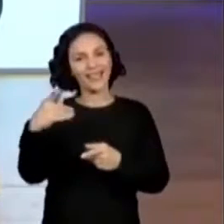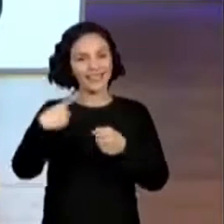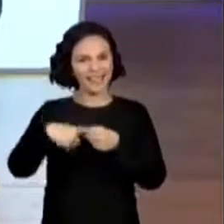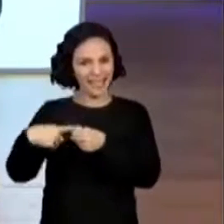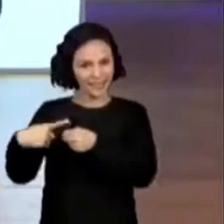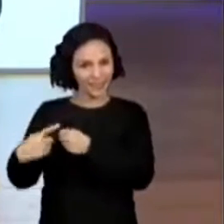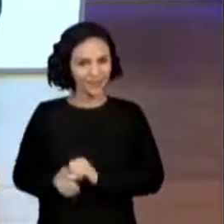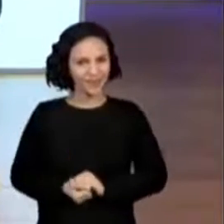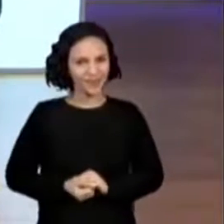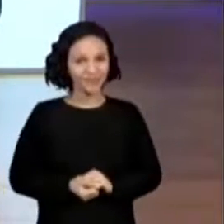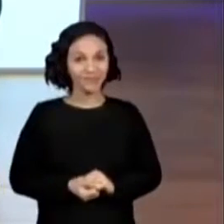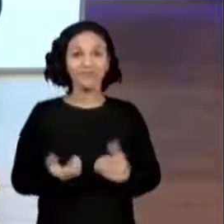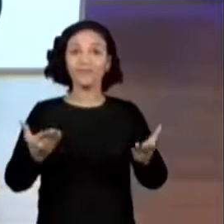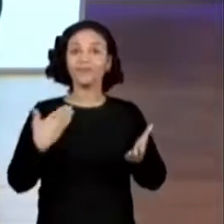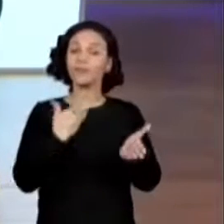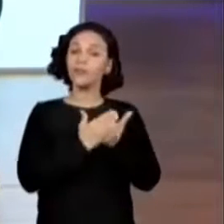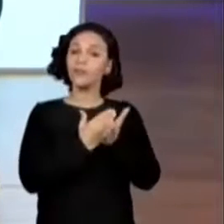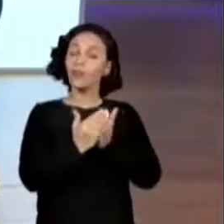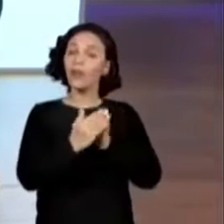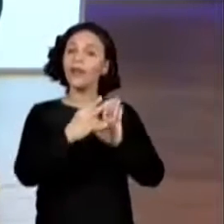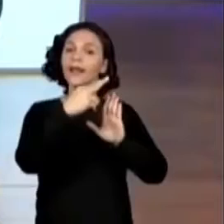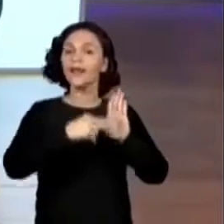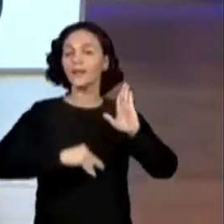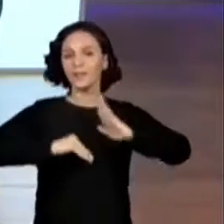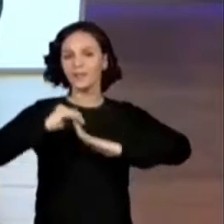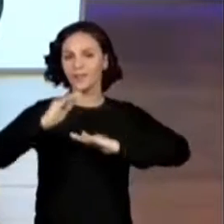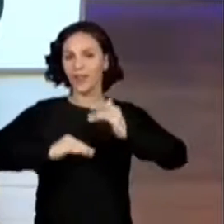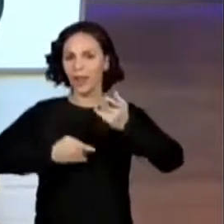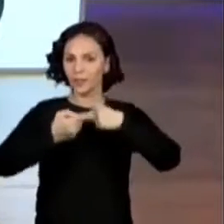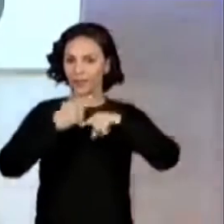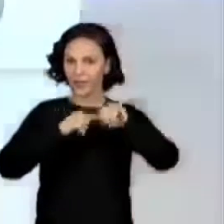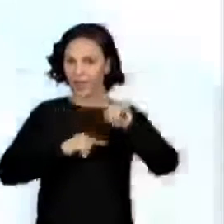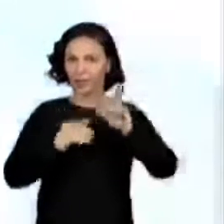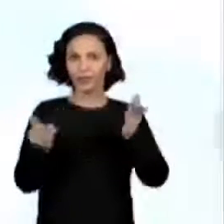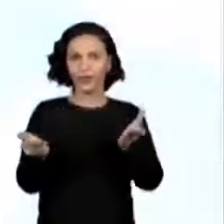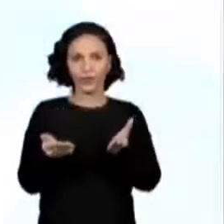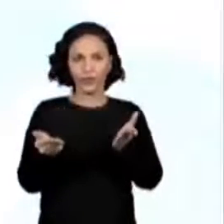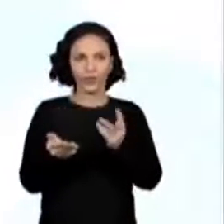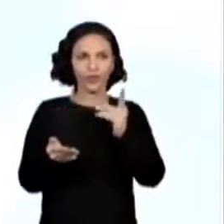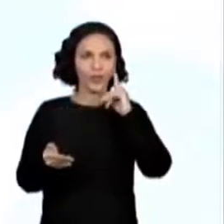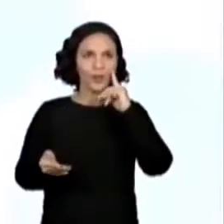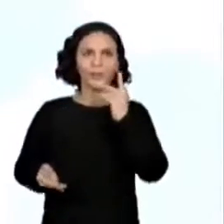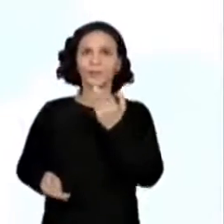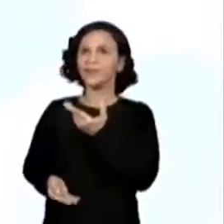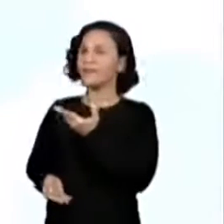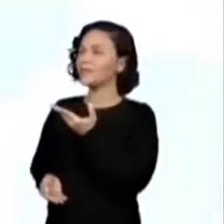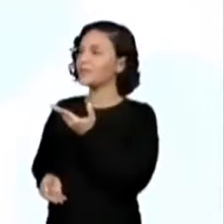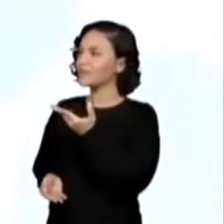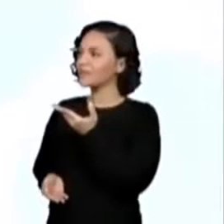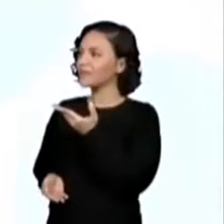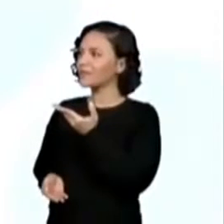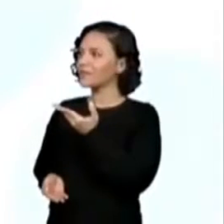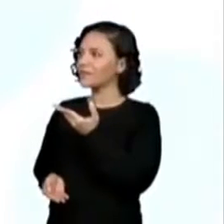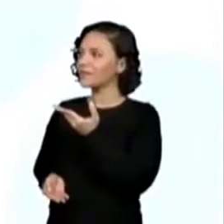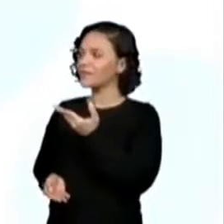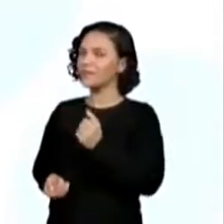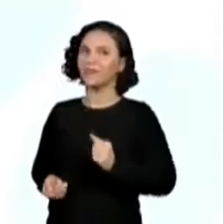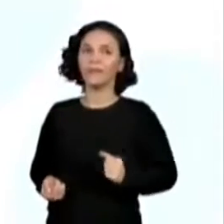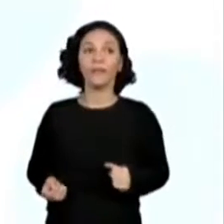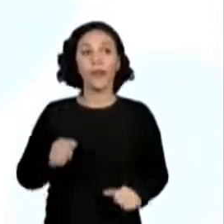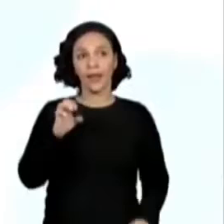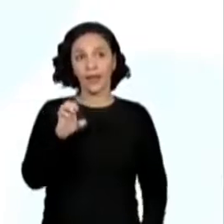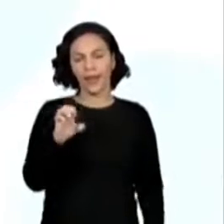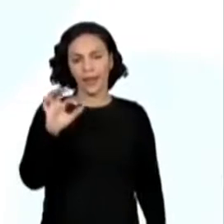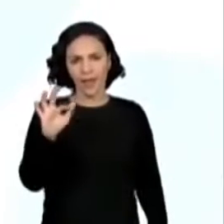começar lendo aqui a nossa habilidade. O que a gente tem aqui hoje?